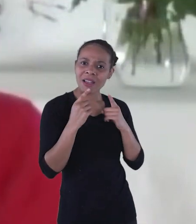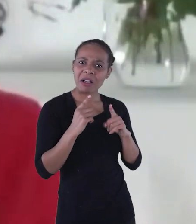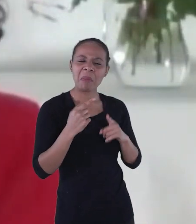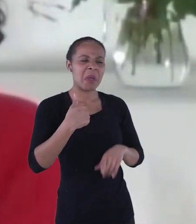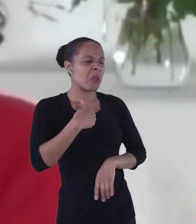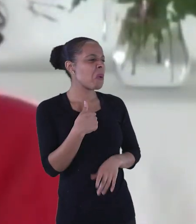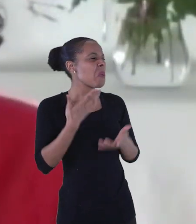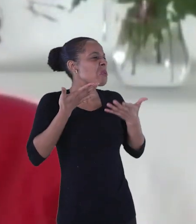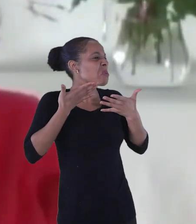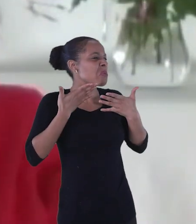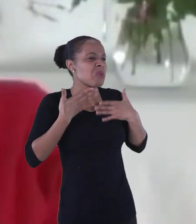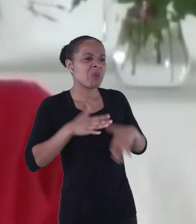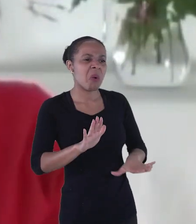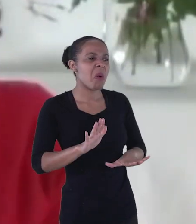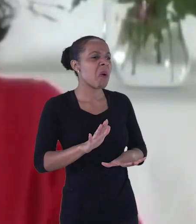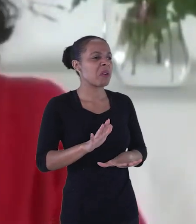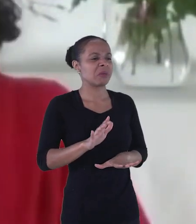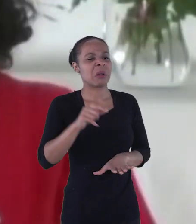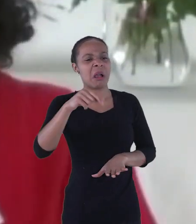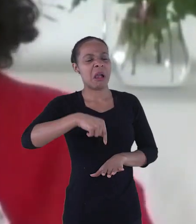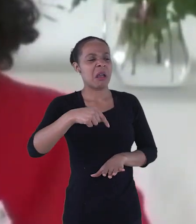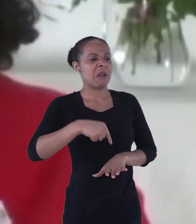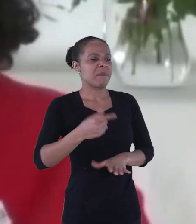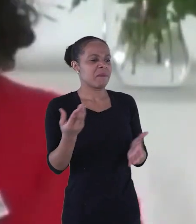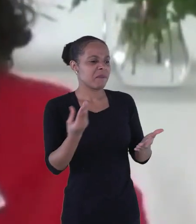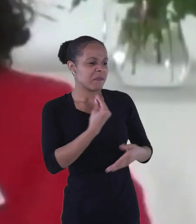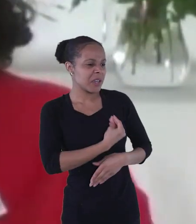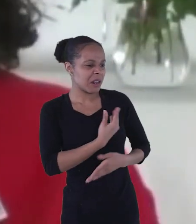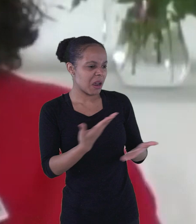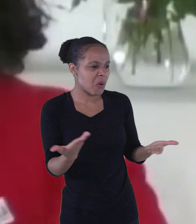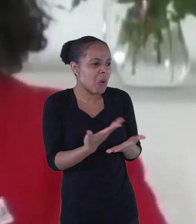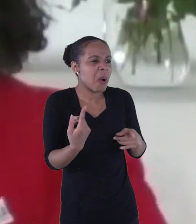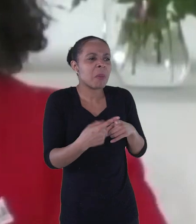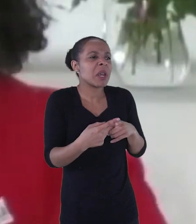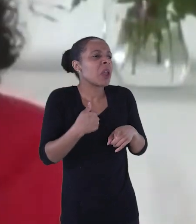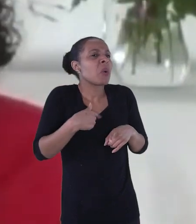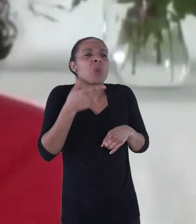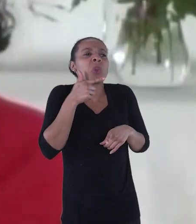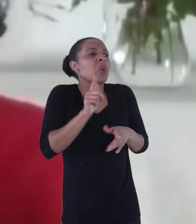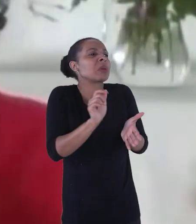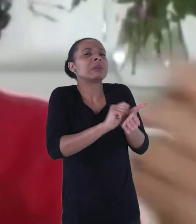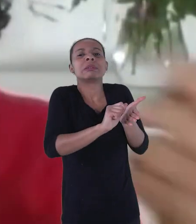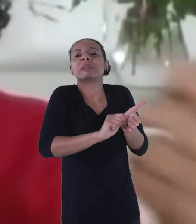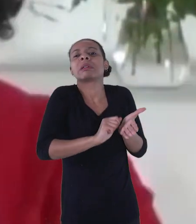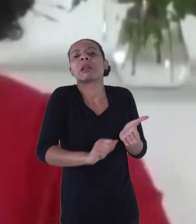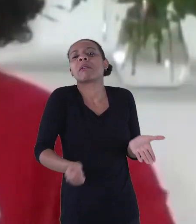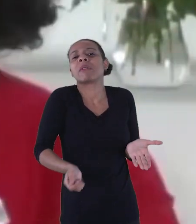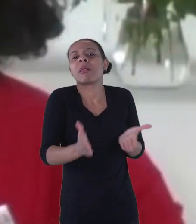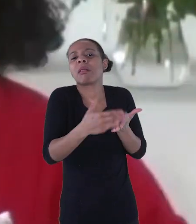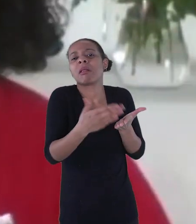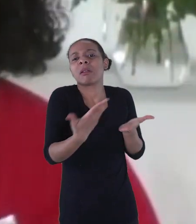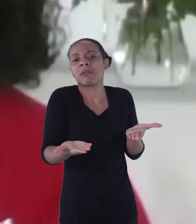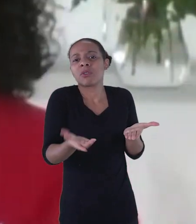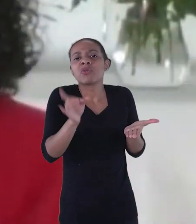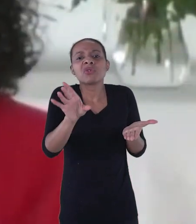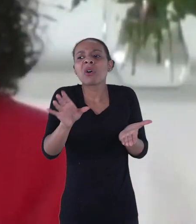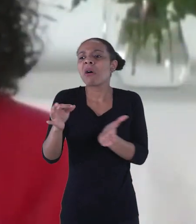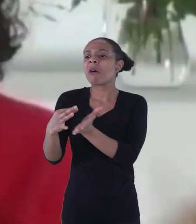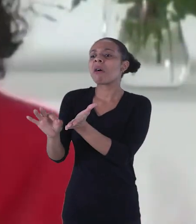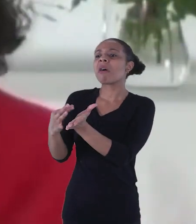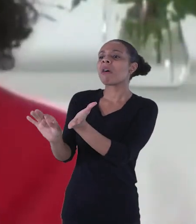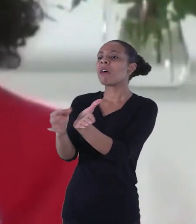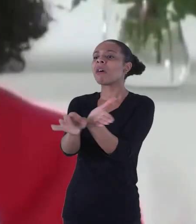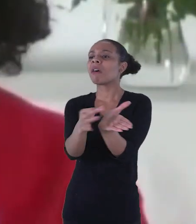de ser essa escritora porque eu não estou podendo escrever, eu só dou autógrafo. E aí, né, surge a